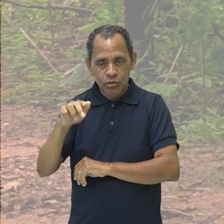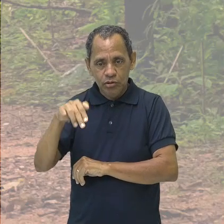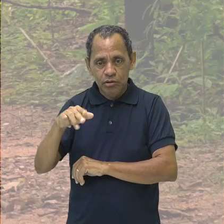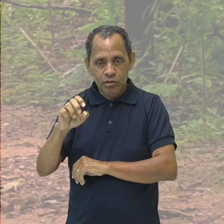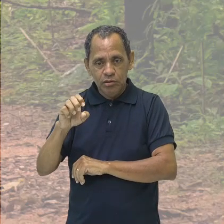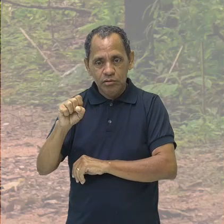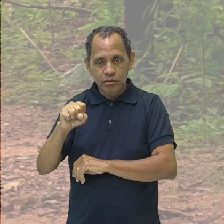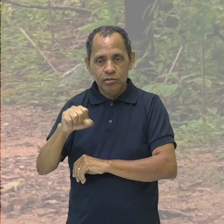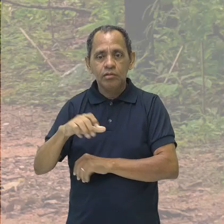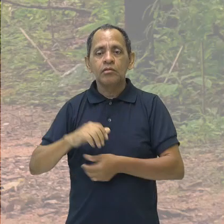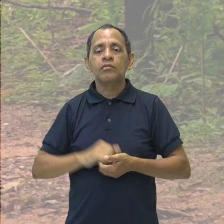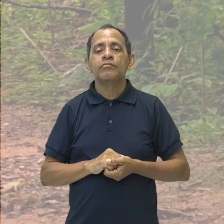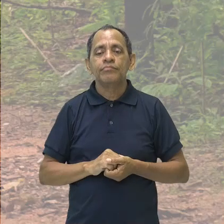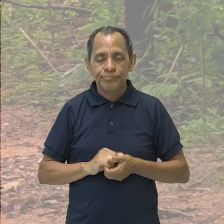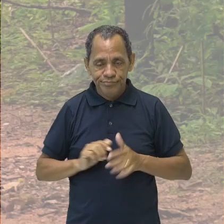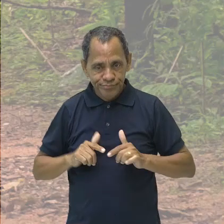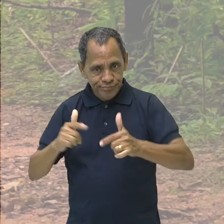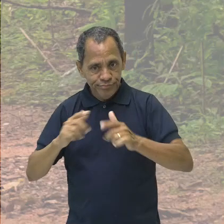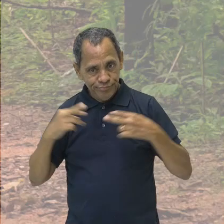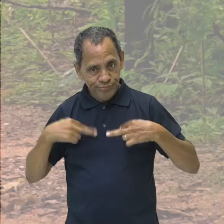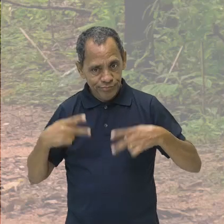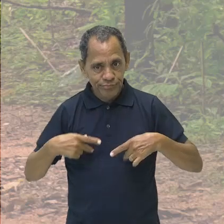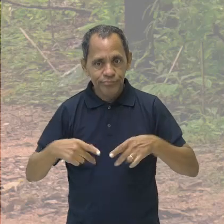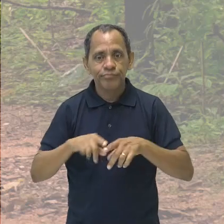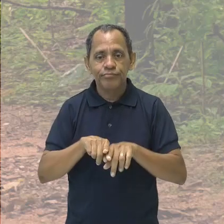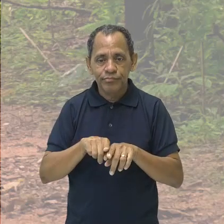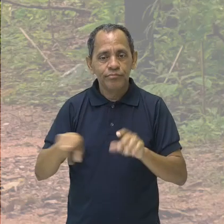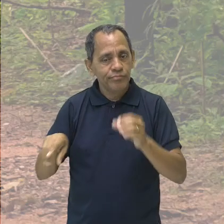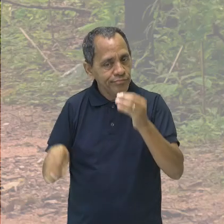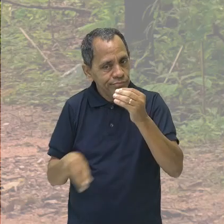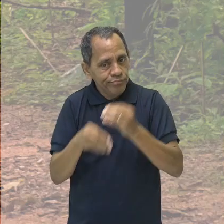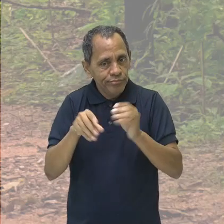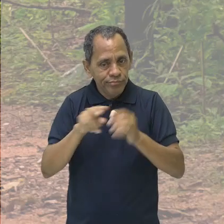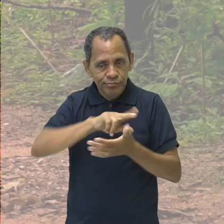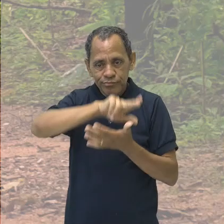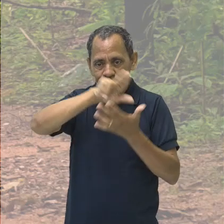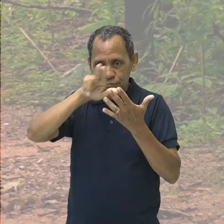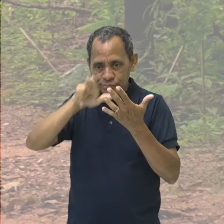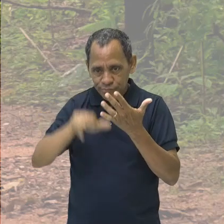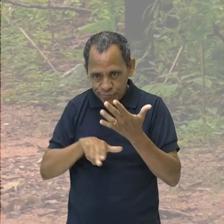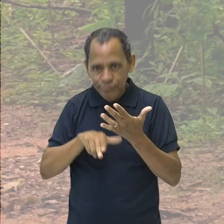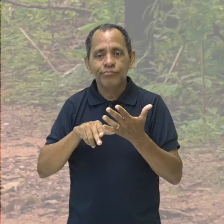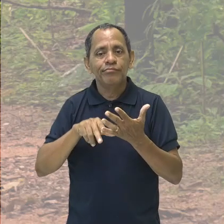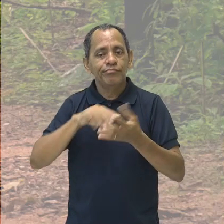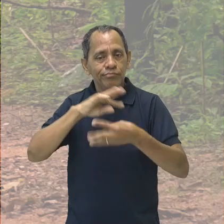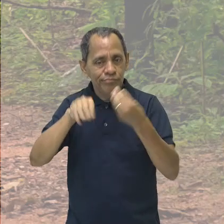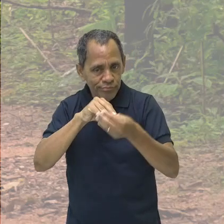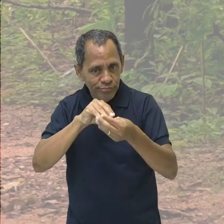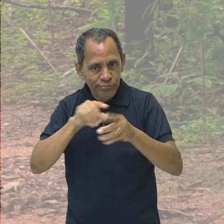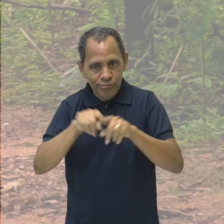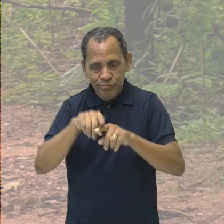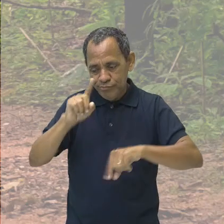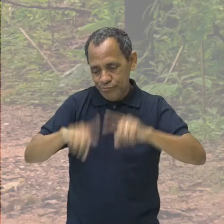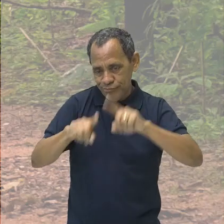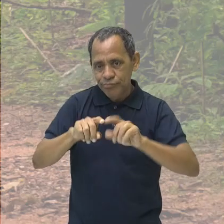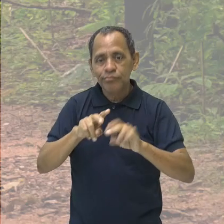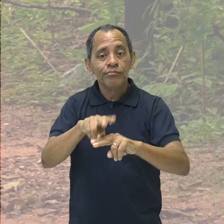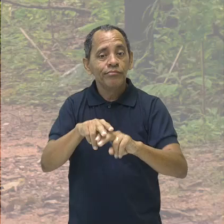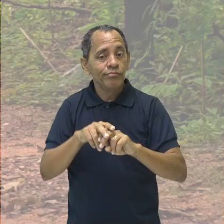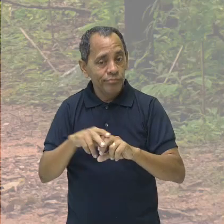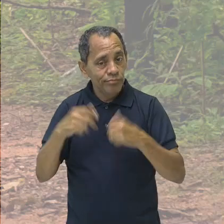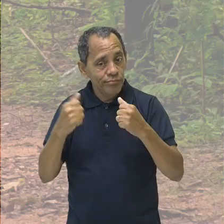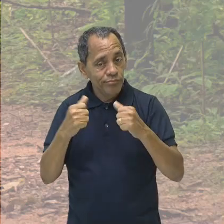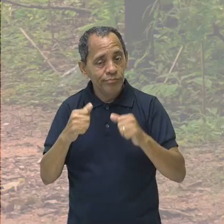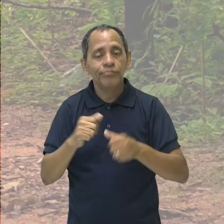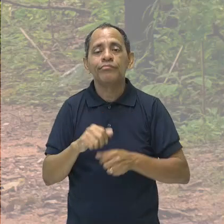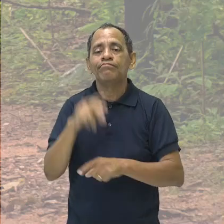atividade humana, e incluem uma variedade de compostos e materiais. Por isso que nós temos que cuidar do nosso meio